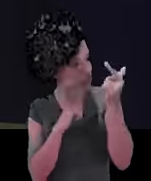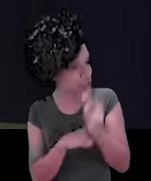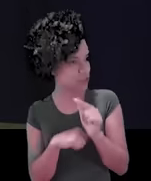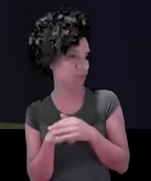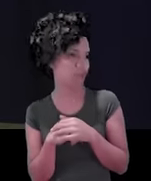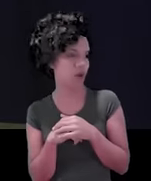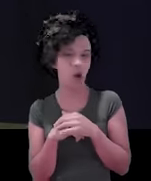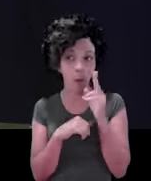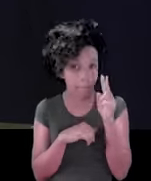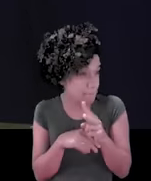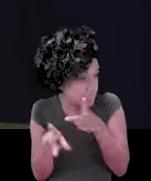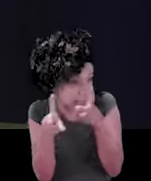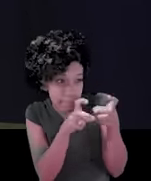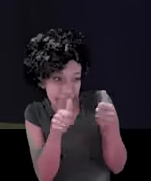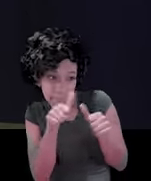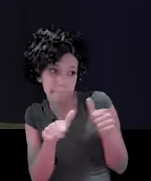energia de novo observa